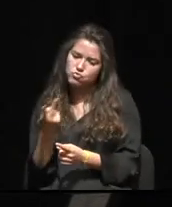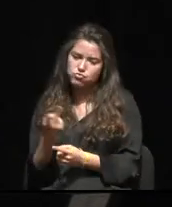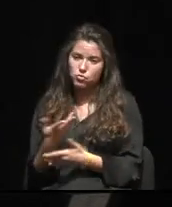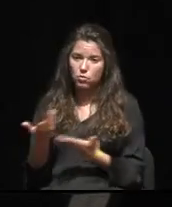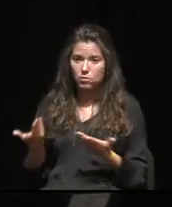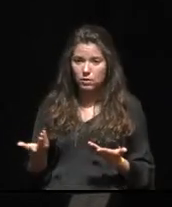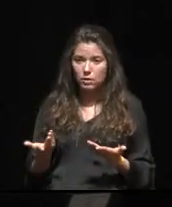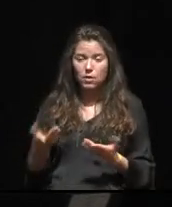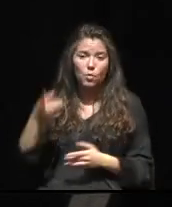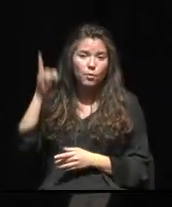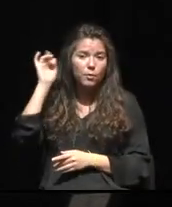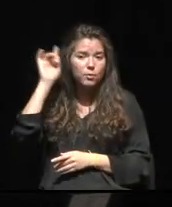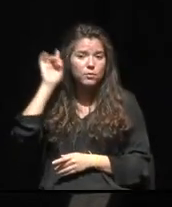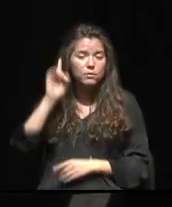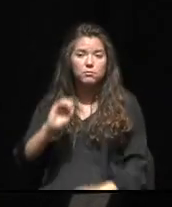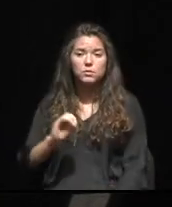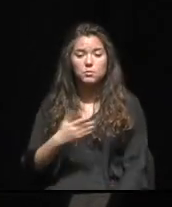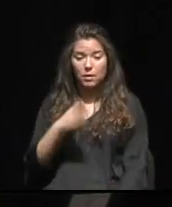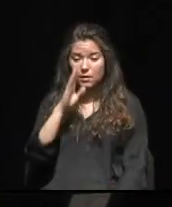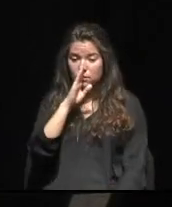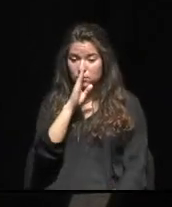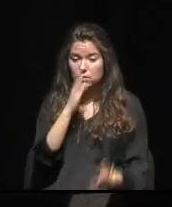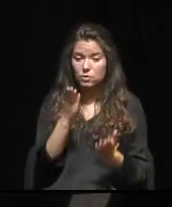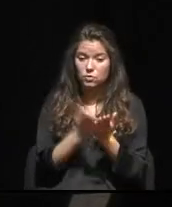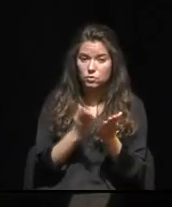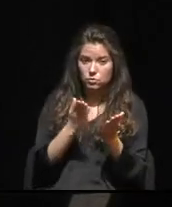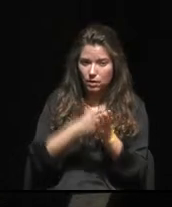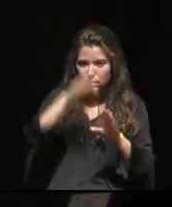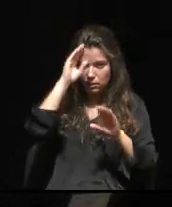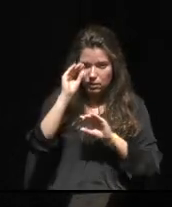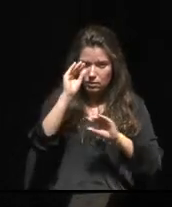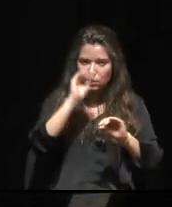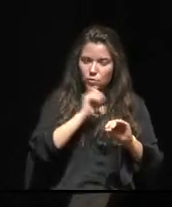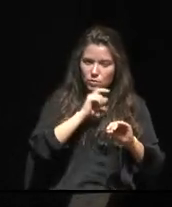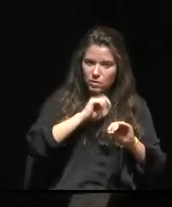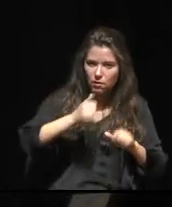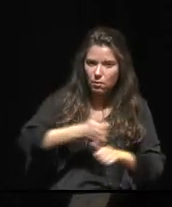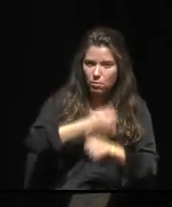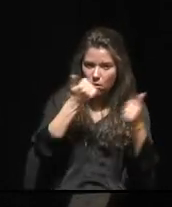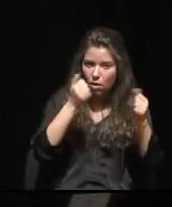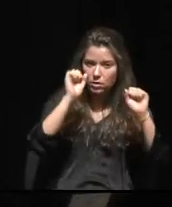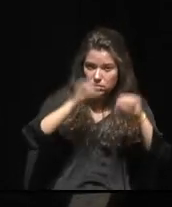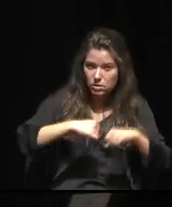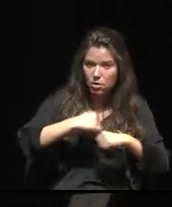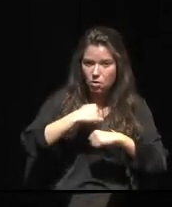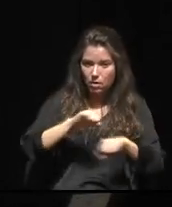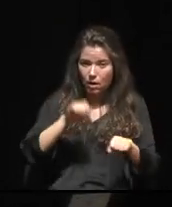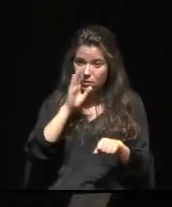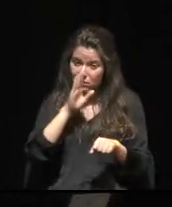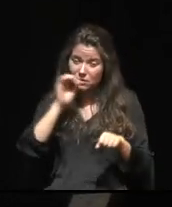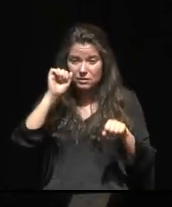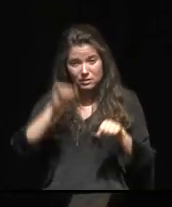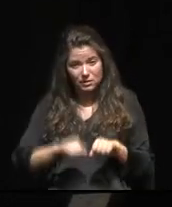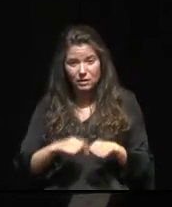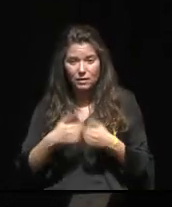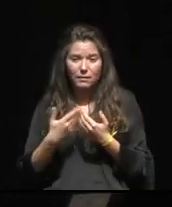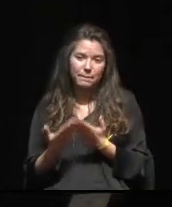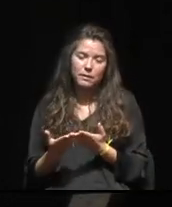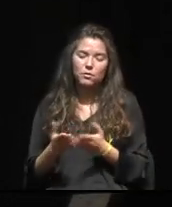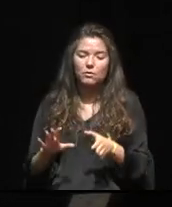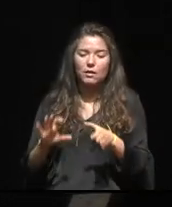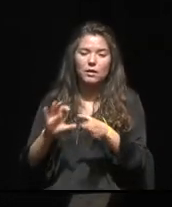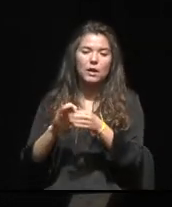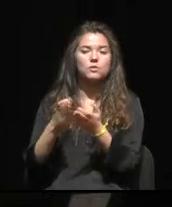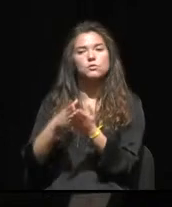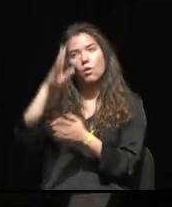o que realmente importa é se os estudantes estão a ter o melhor ensino possível se esse ensino não está a ser moldado por questões